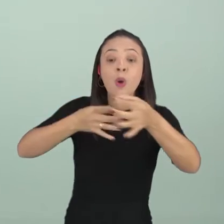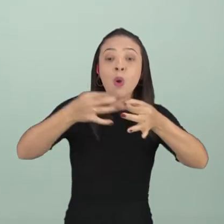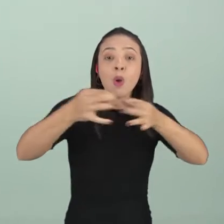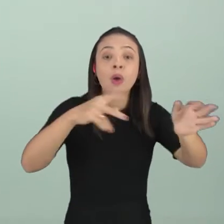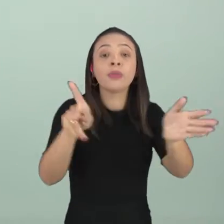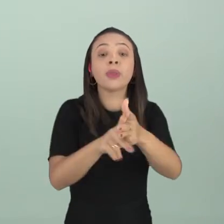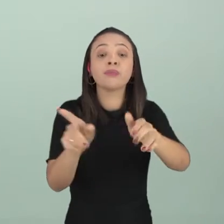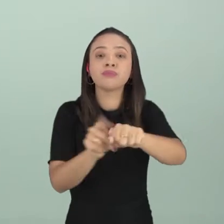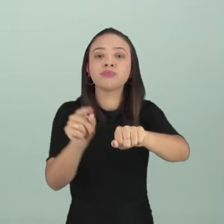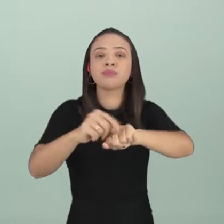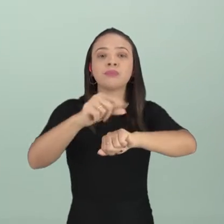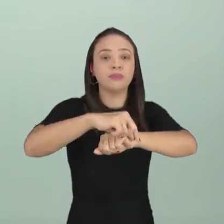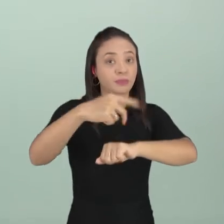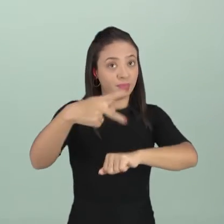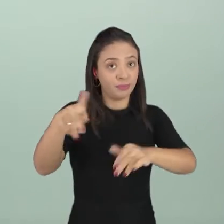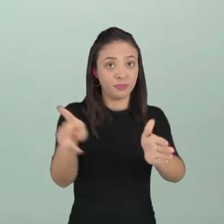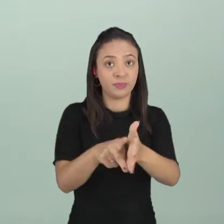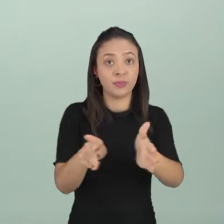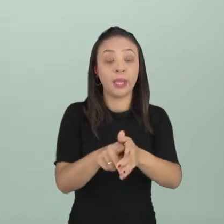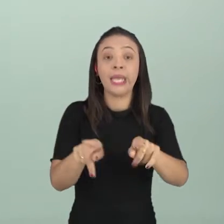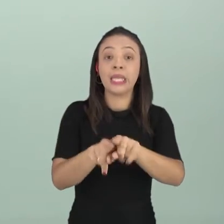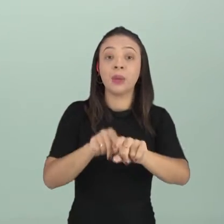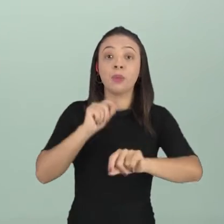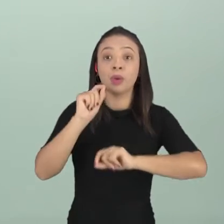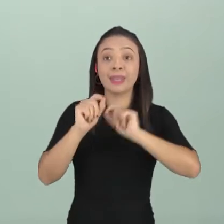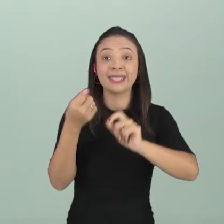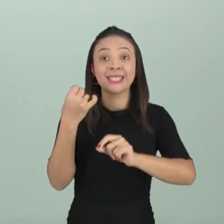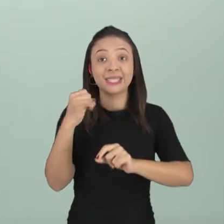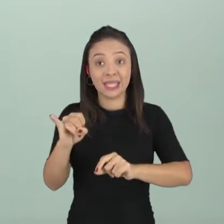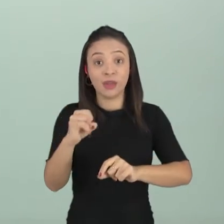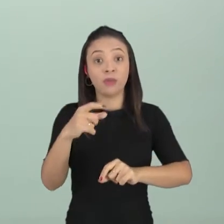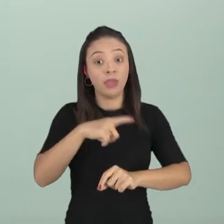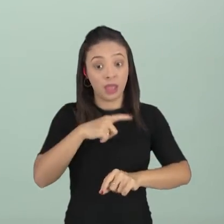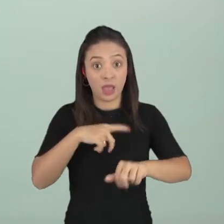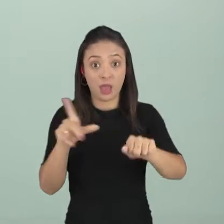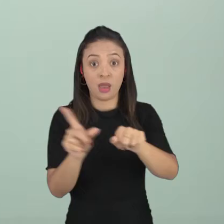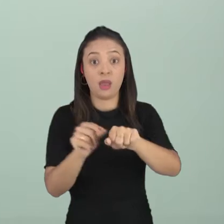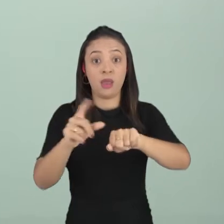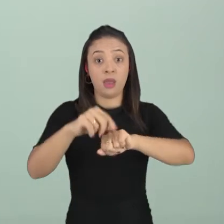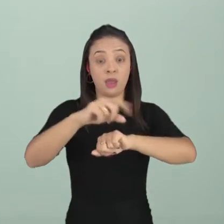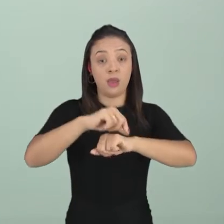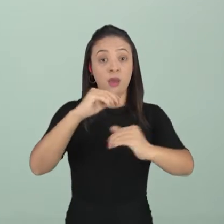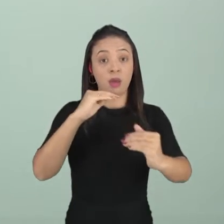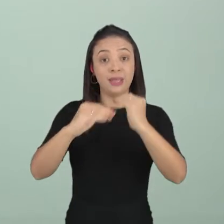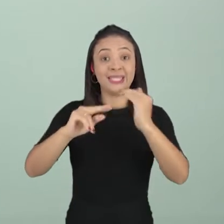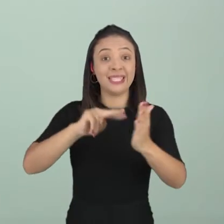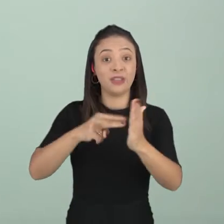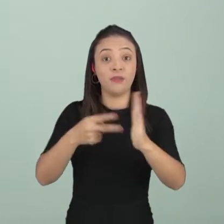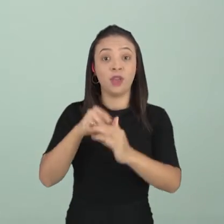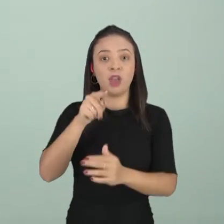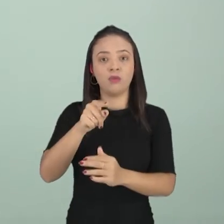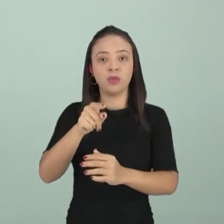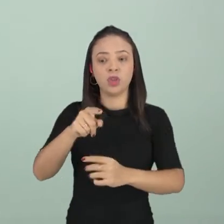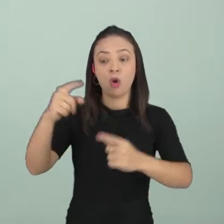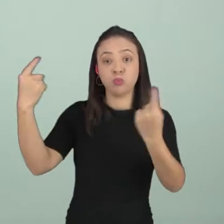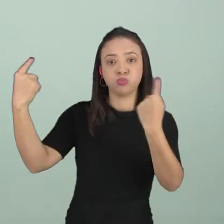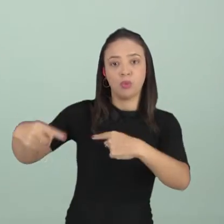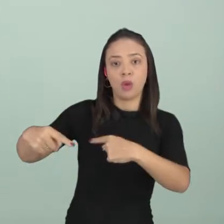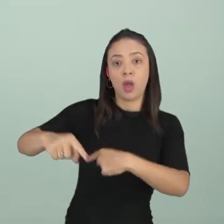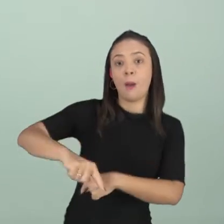contra-argumentos. E sempre pensar o quê? Que quando você contra-argumenta, você ataca a opinião